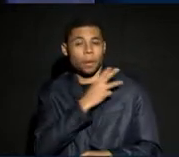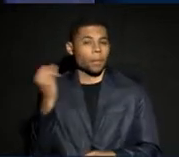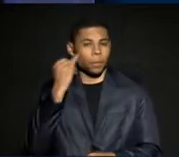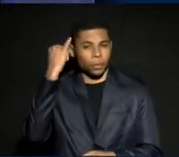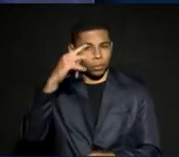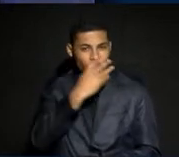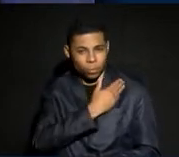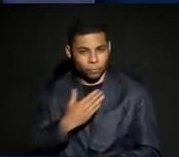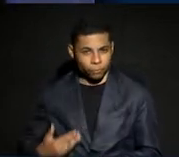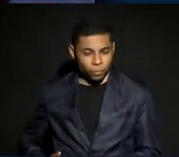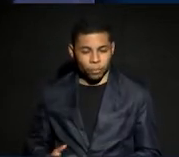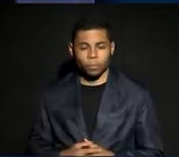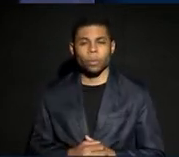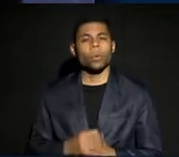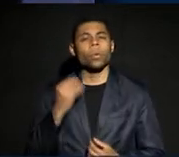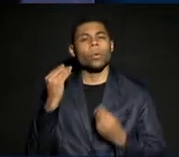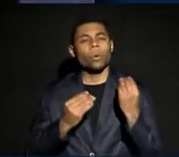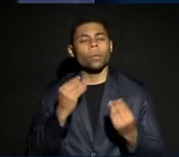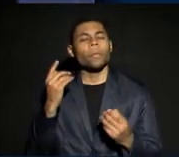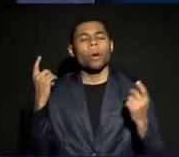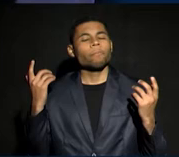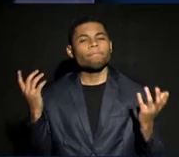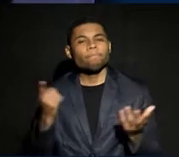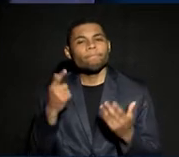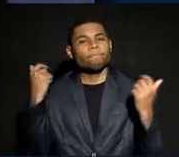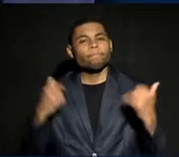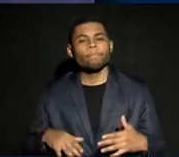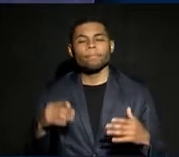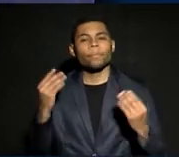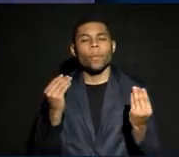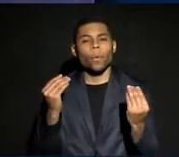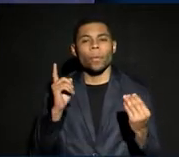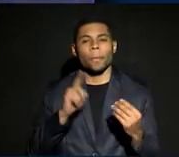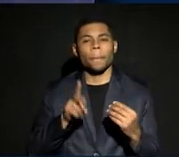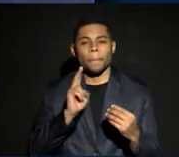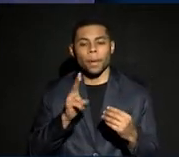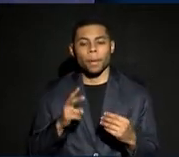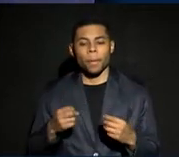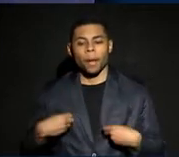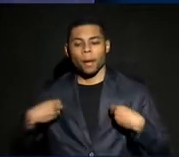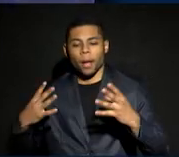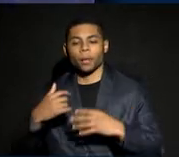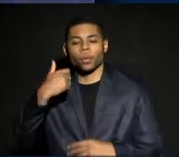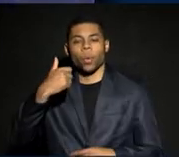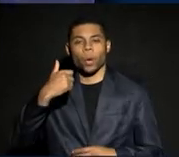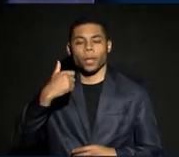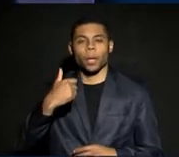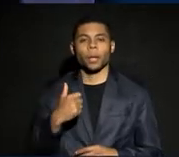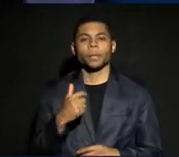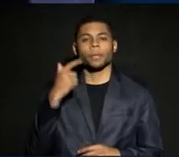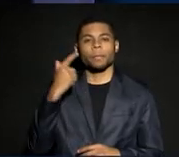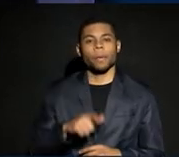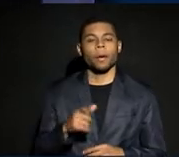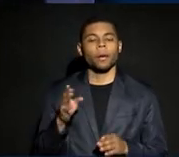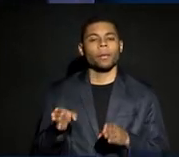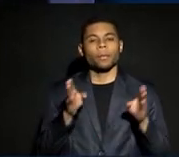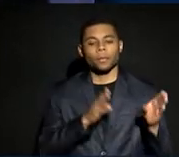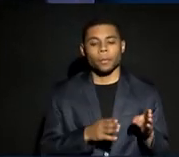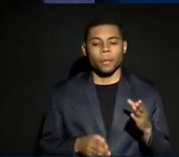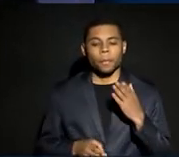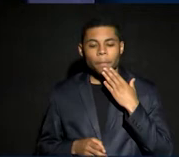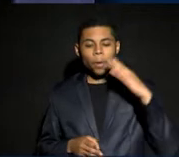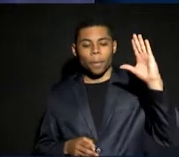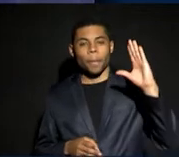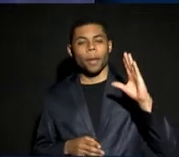do seu governo. Como que a gente... Onde está a linha de corte entre o que é um gasto de qualidade e o que é uma medida, uma